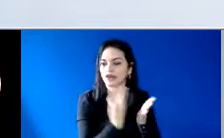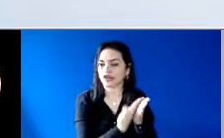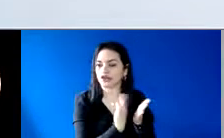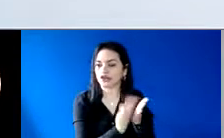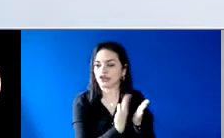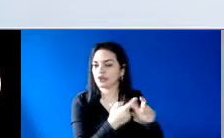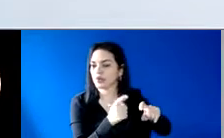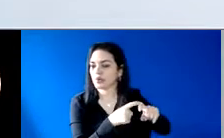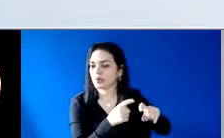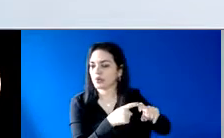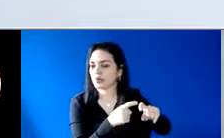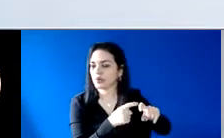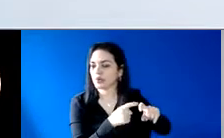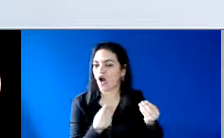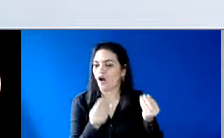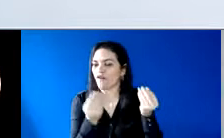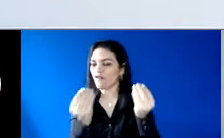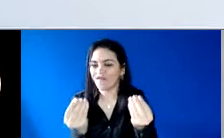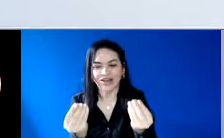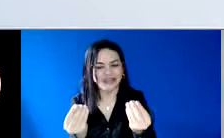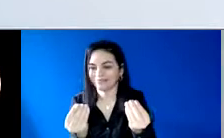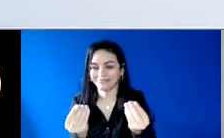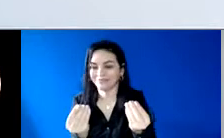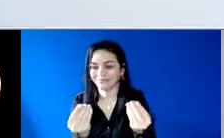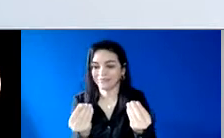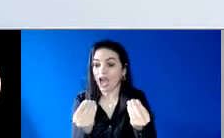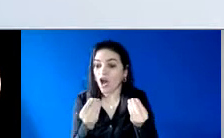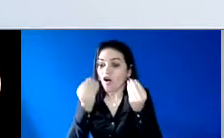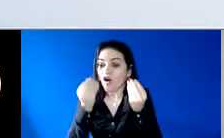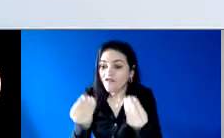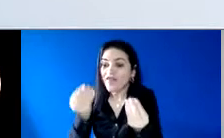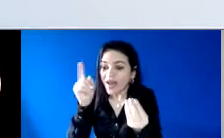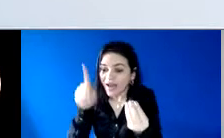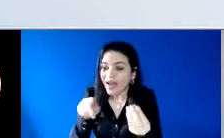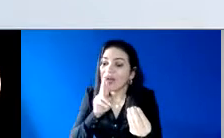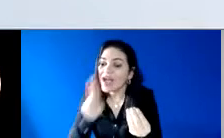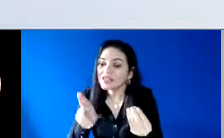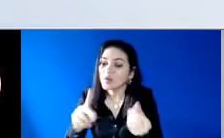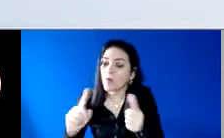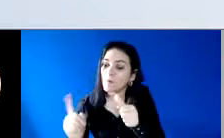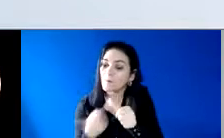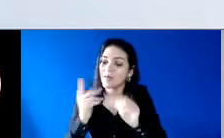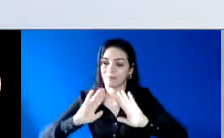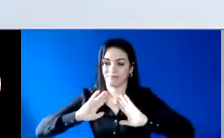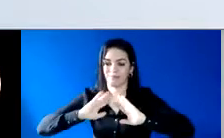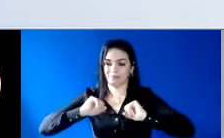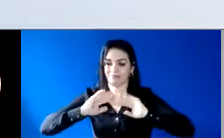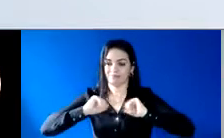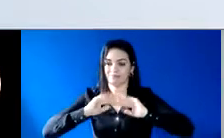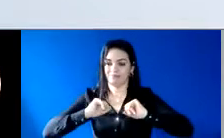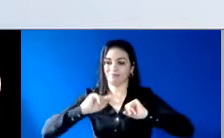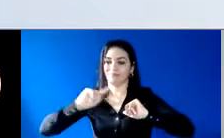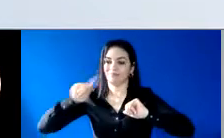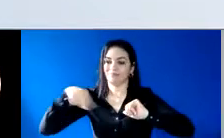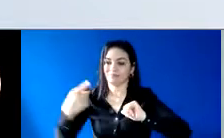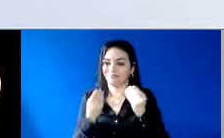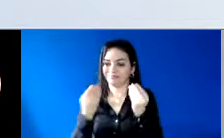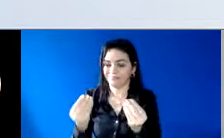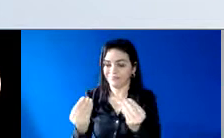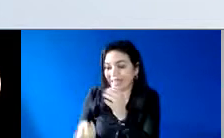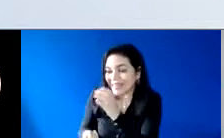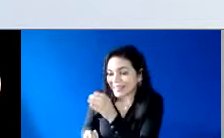ponto de vista da demanda. A oferta é uma resposta à demanda. Porque, assim, inaugurar um hospital é muito fácil,